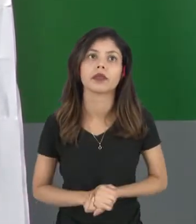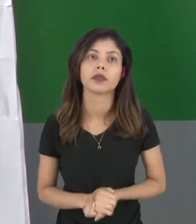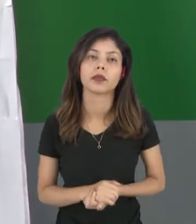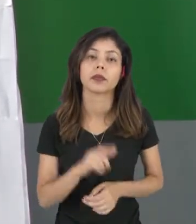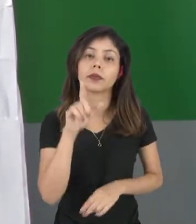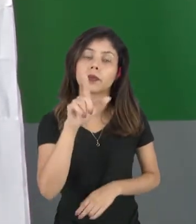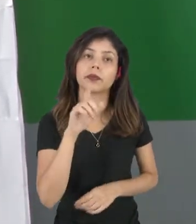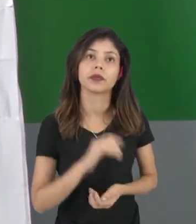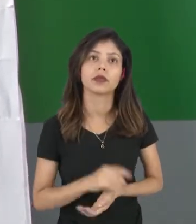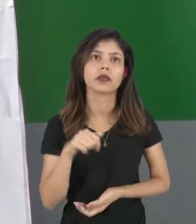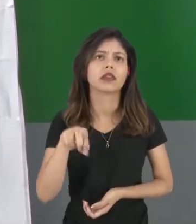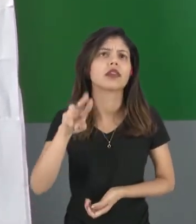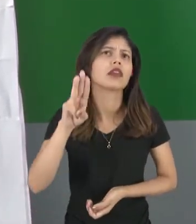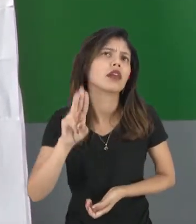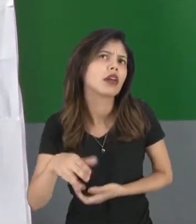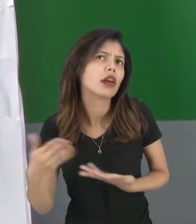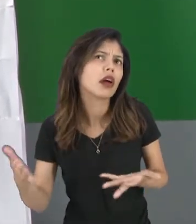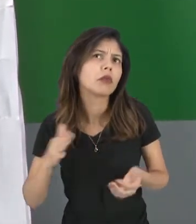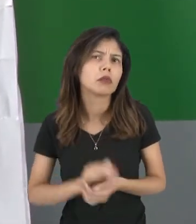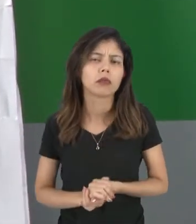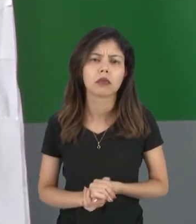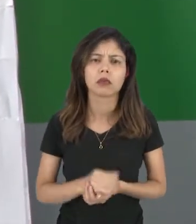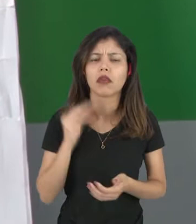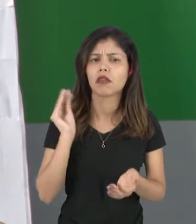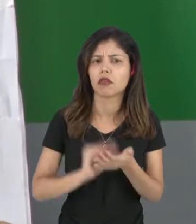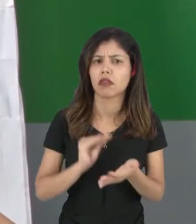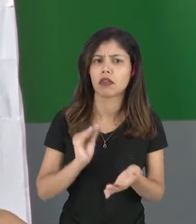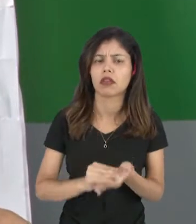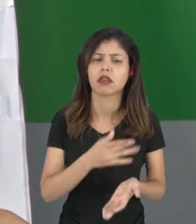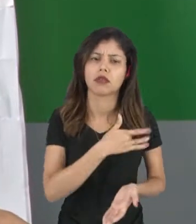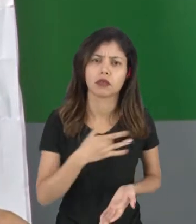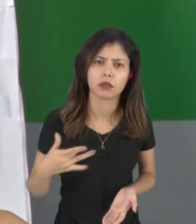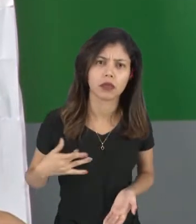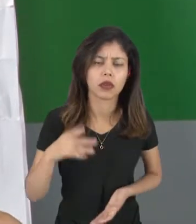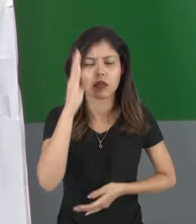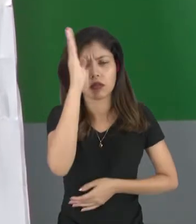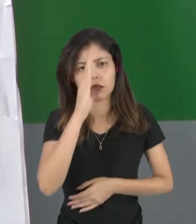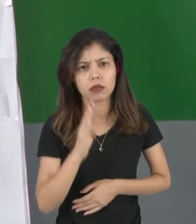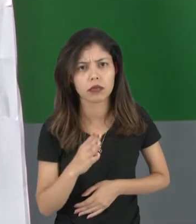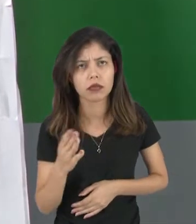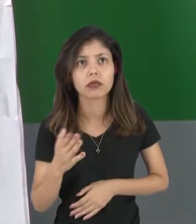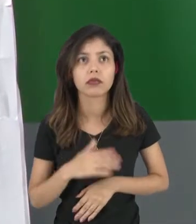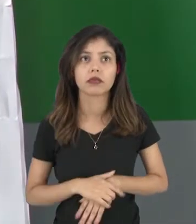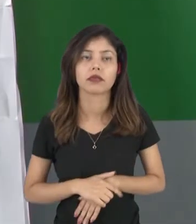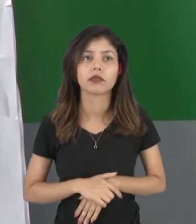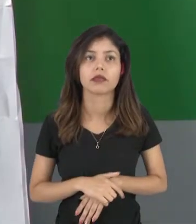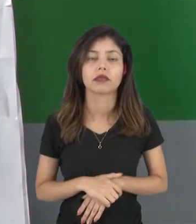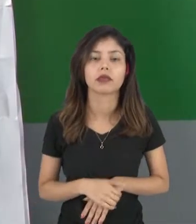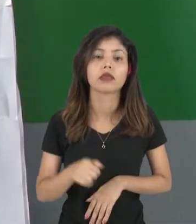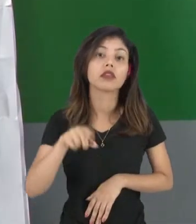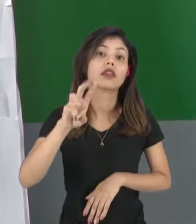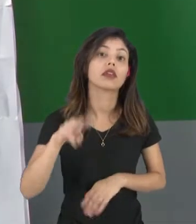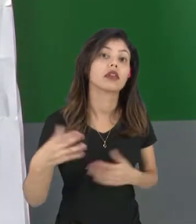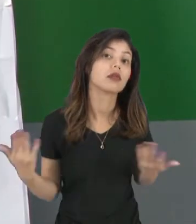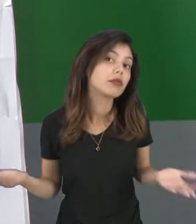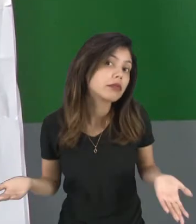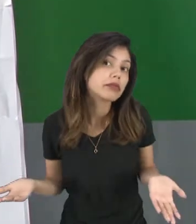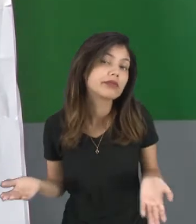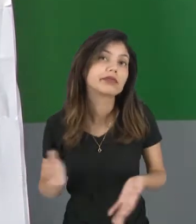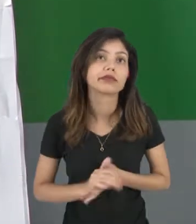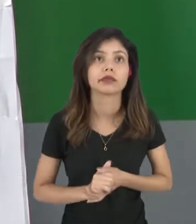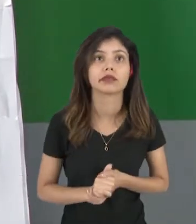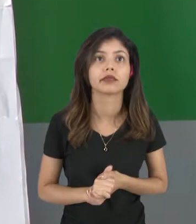L, ó. De quem é a culpa pelo descaso com a saúde no Brasil? De quem é a culpa?